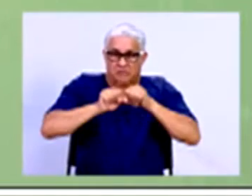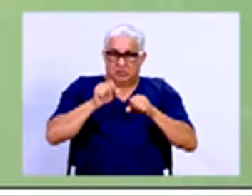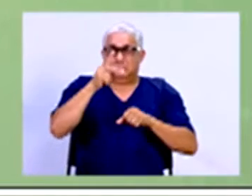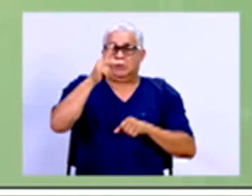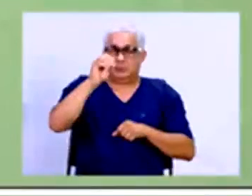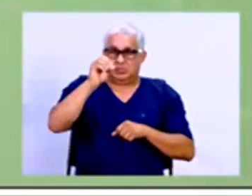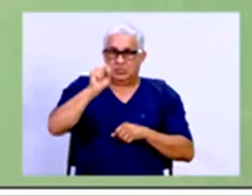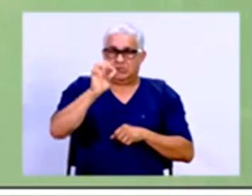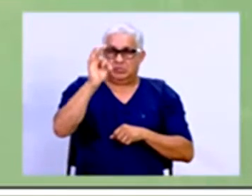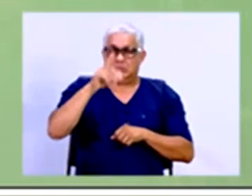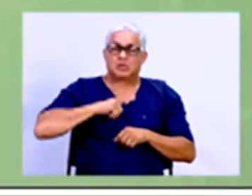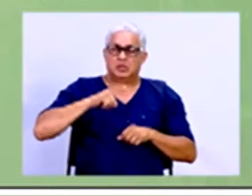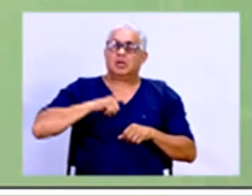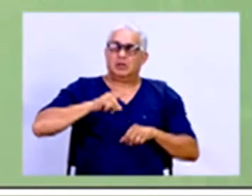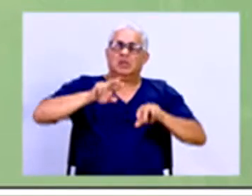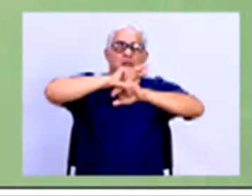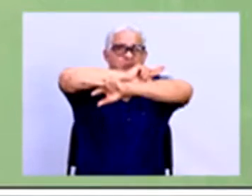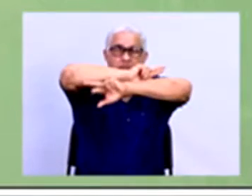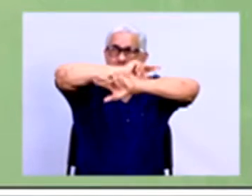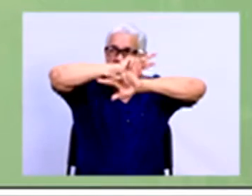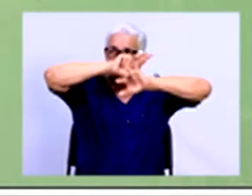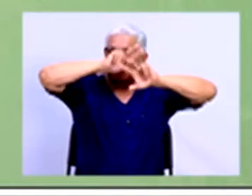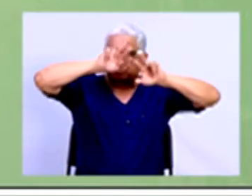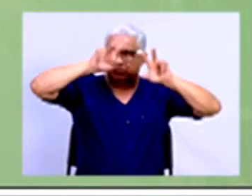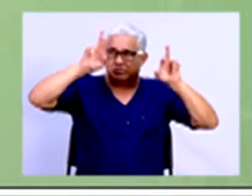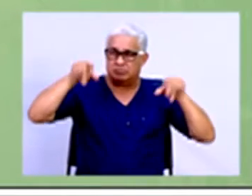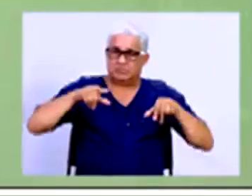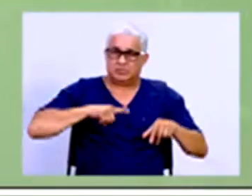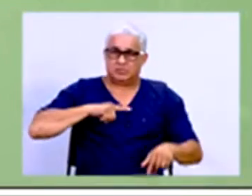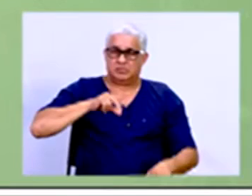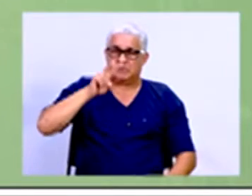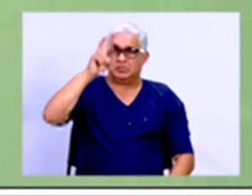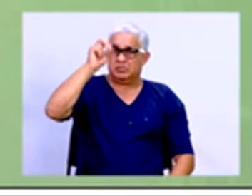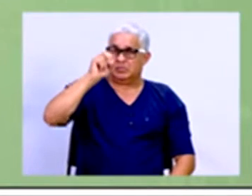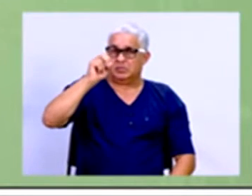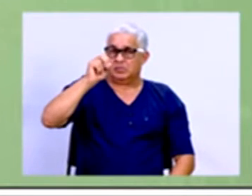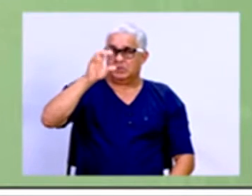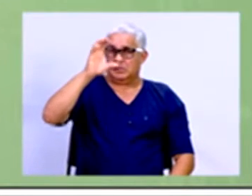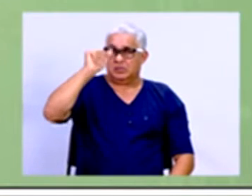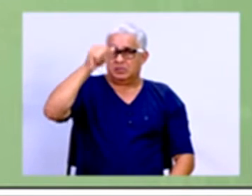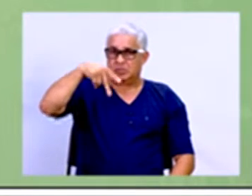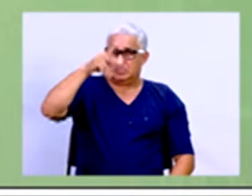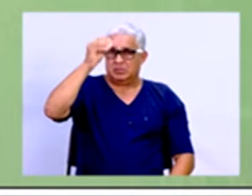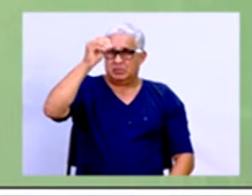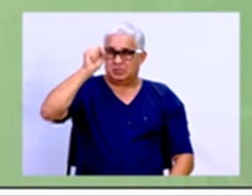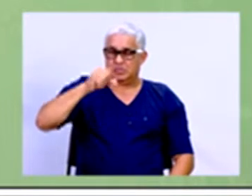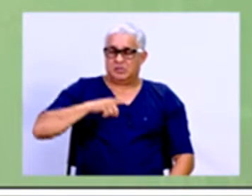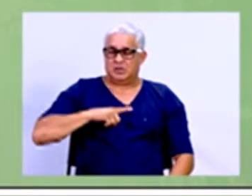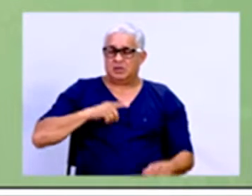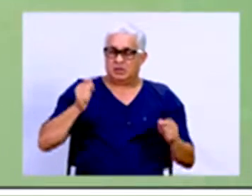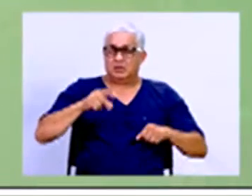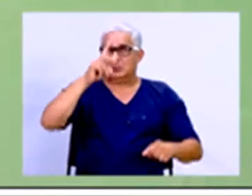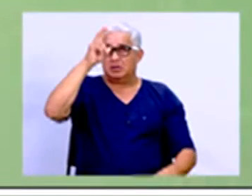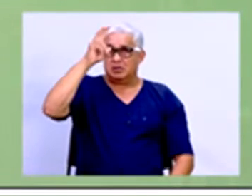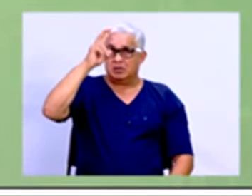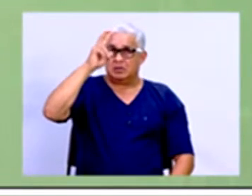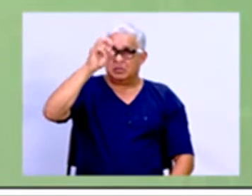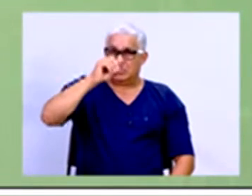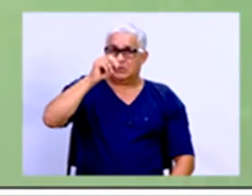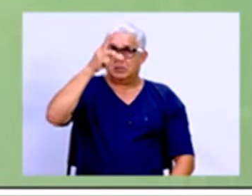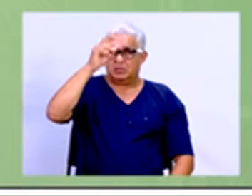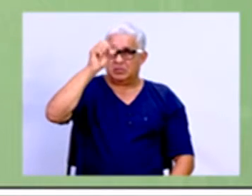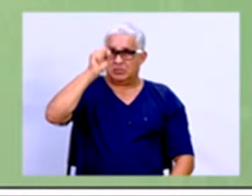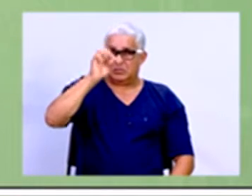a gente tem vários aqui, né? Se você tiver um formulário com 50 campos, você provavelmente vai ter 50 posts aí